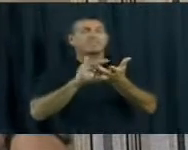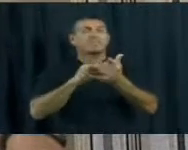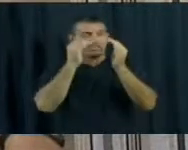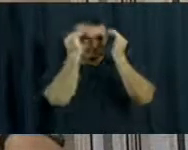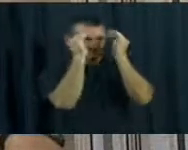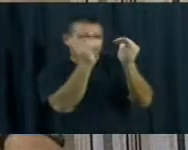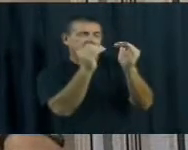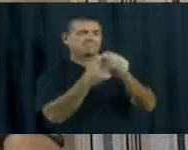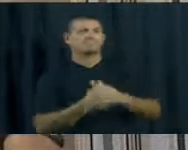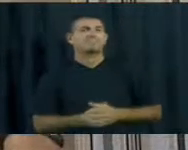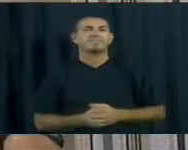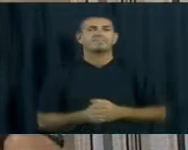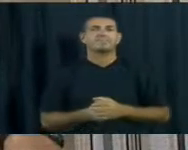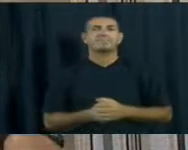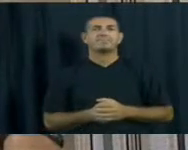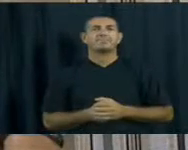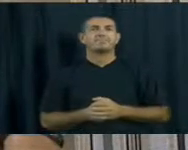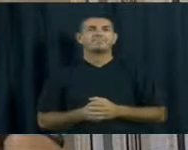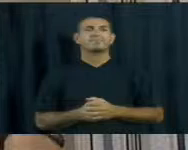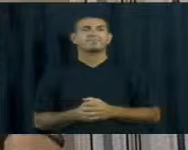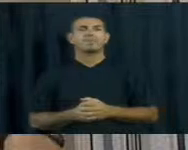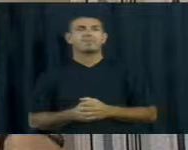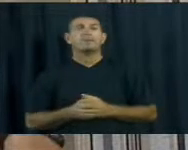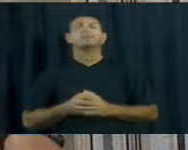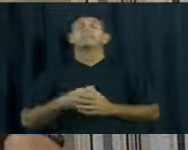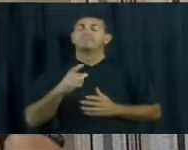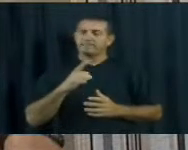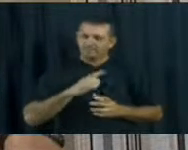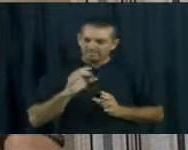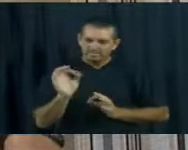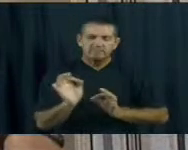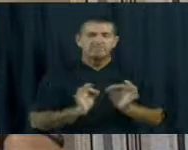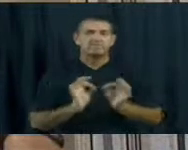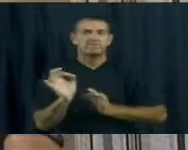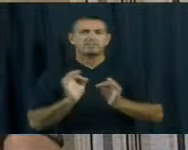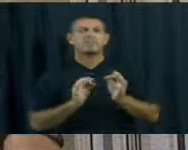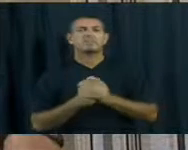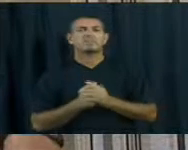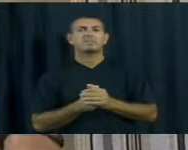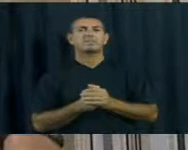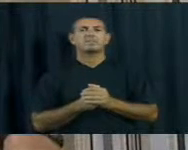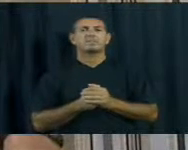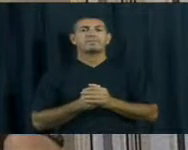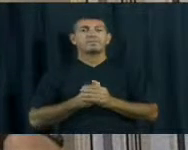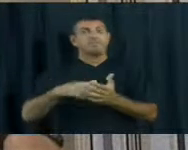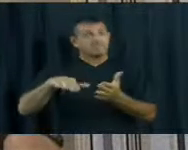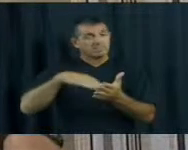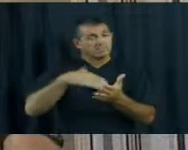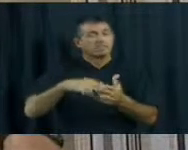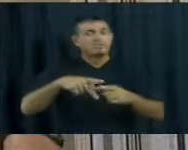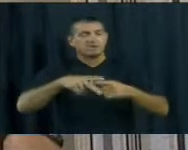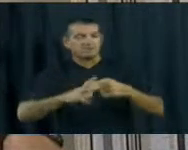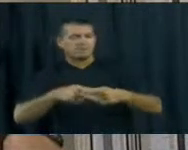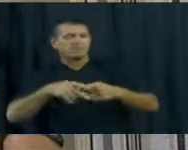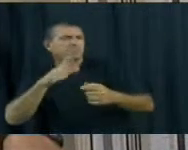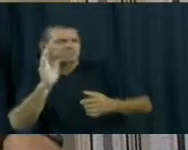Então, a gente tem sim, né, faz parte já dessa superintendência, como eu falei para você,